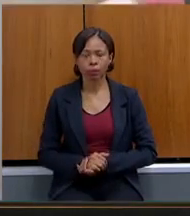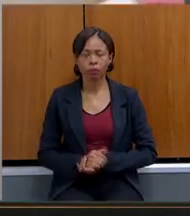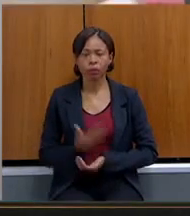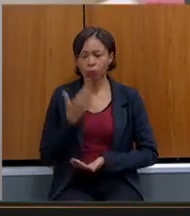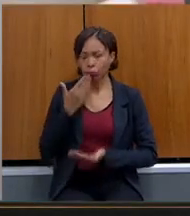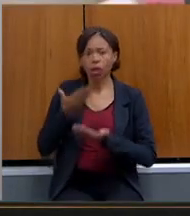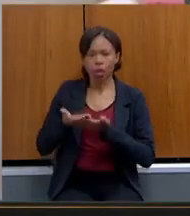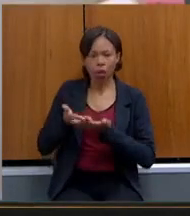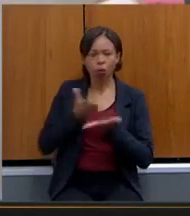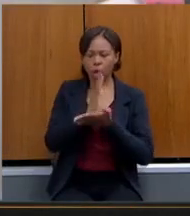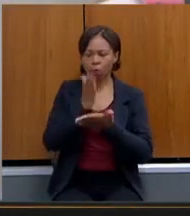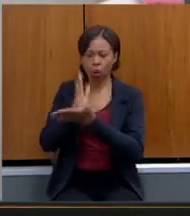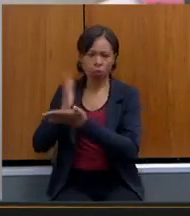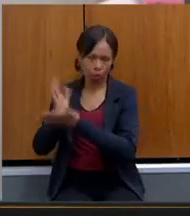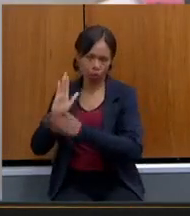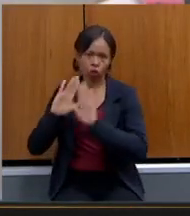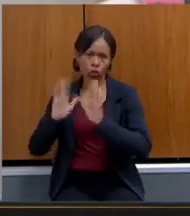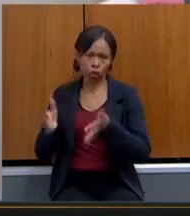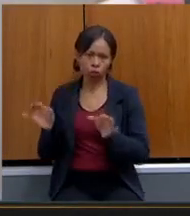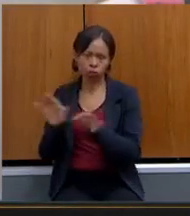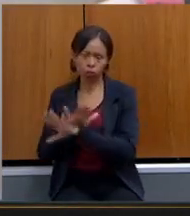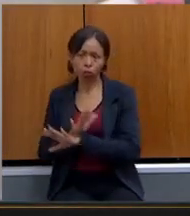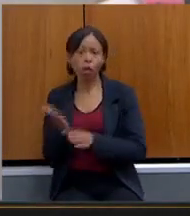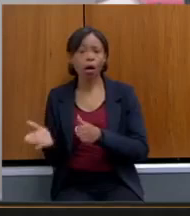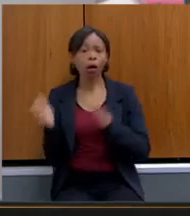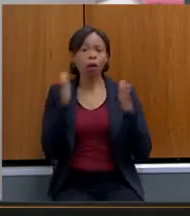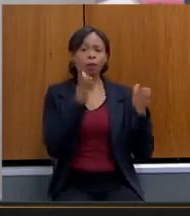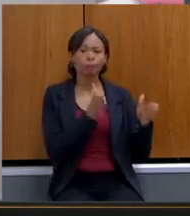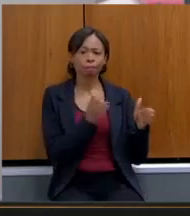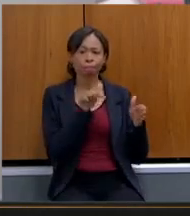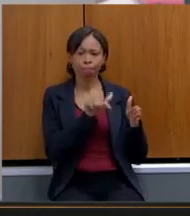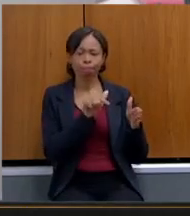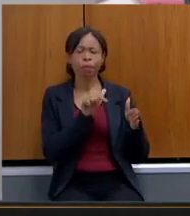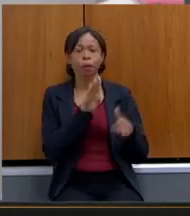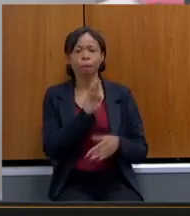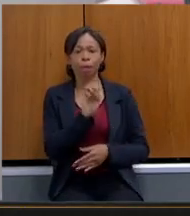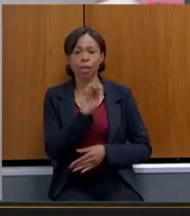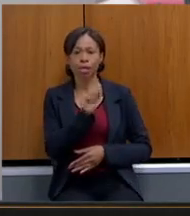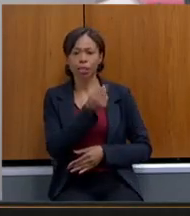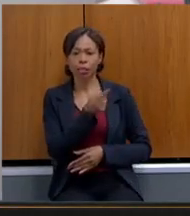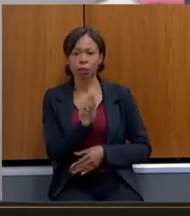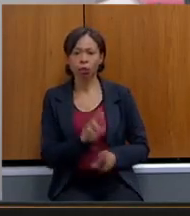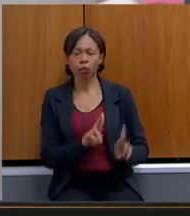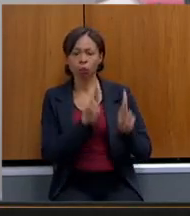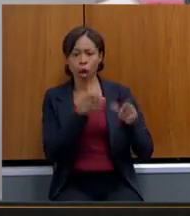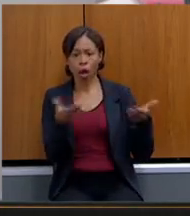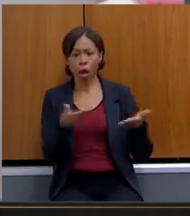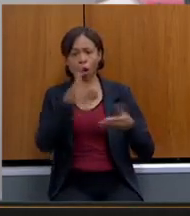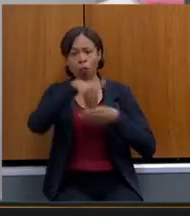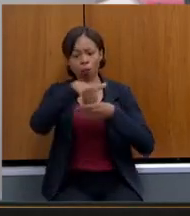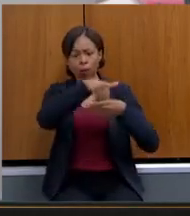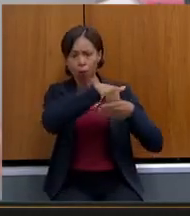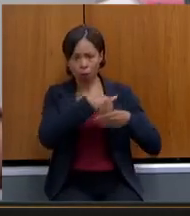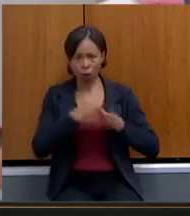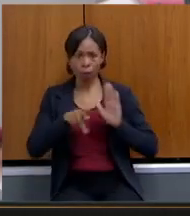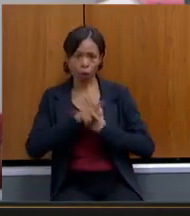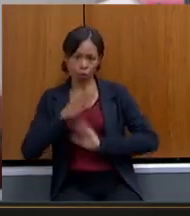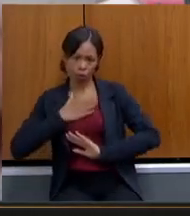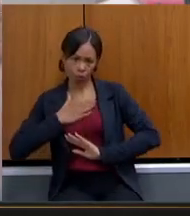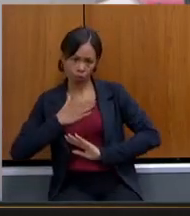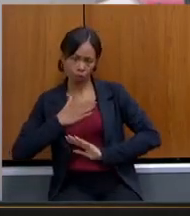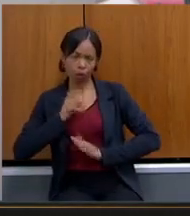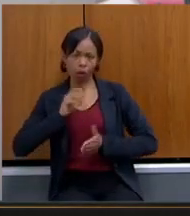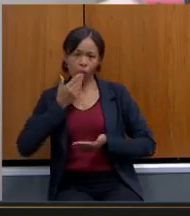requerimentos aprovados passo a presidência dos trabalhos para o deputado Betão para votação de requerimentos de minha